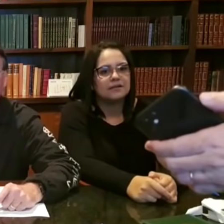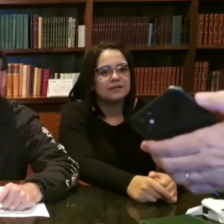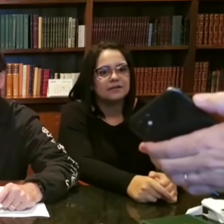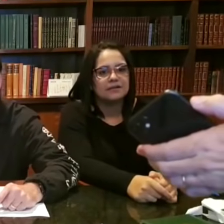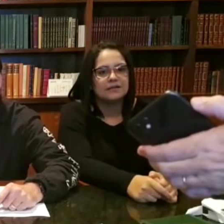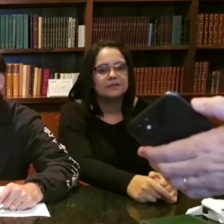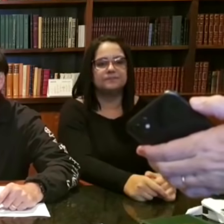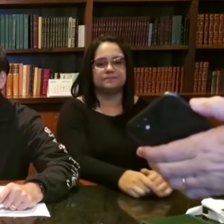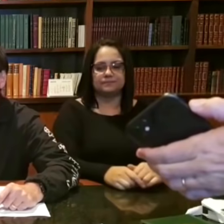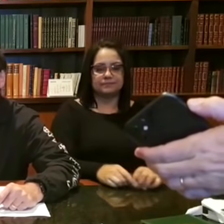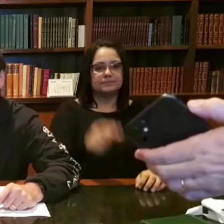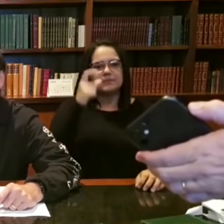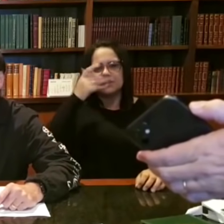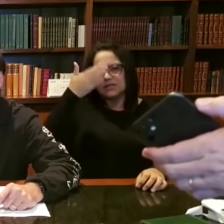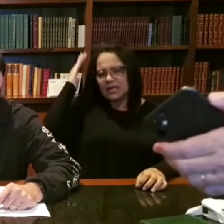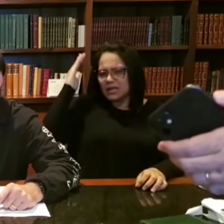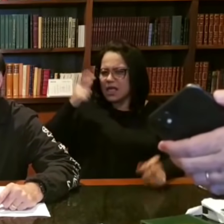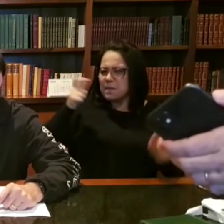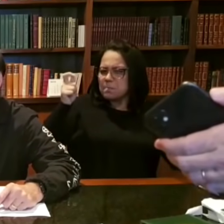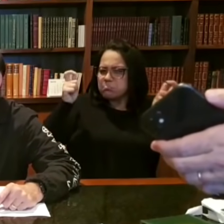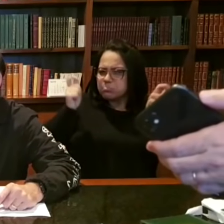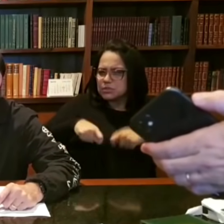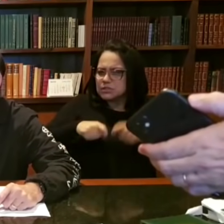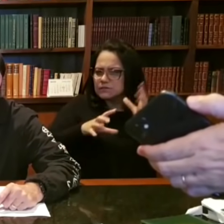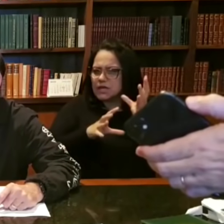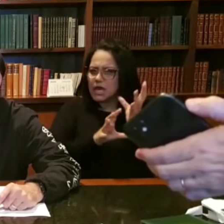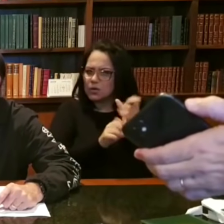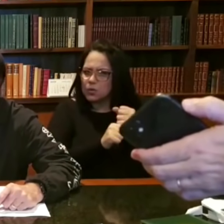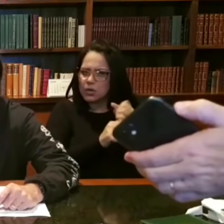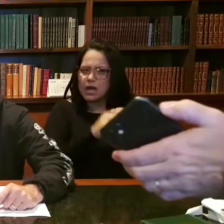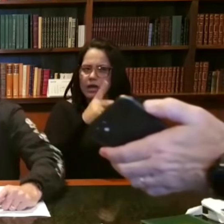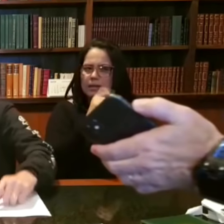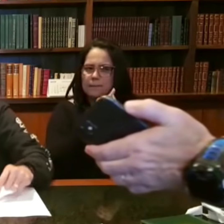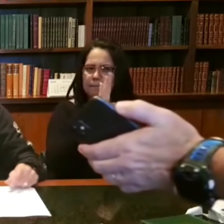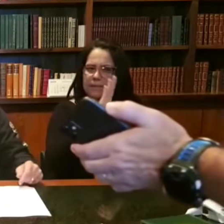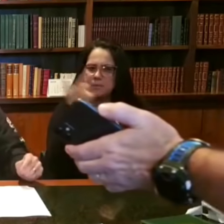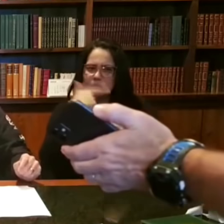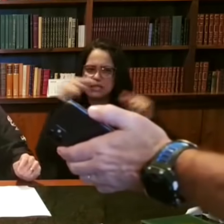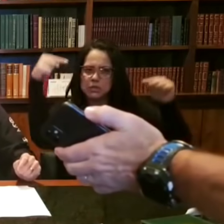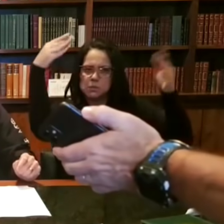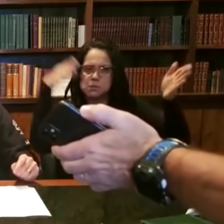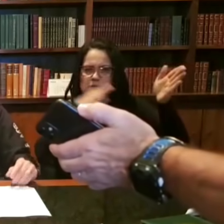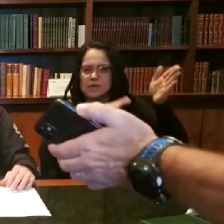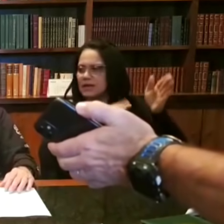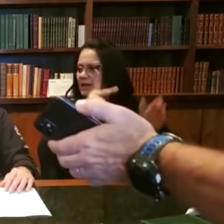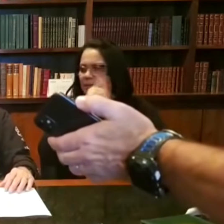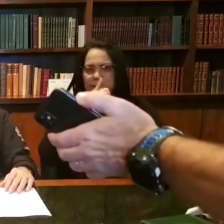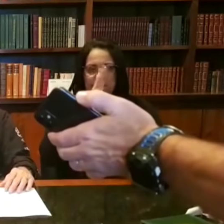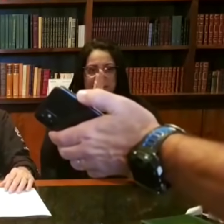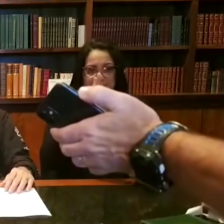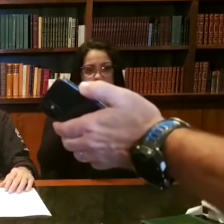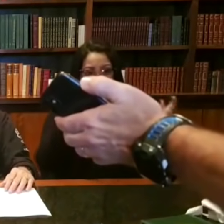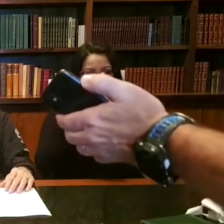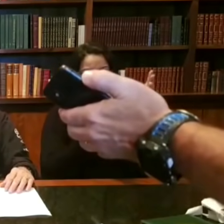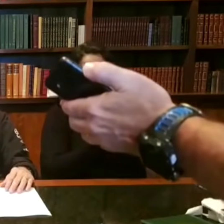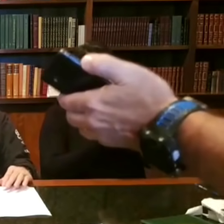Ministro Paulo Guedes, é possível calcular a queda do PIB nesse ano? Calcular a queda. É possível